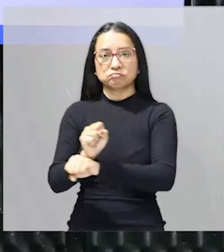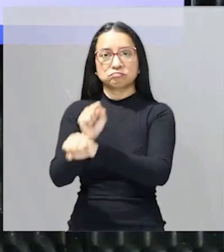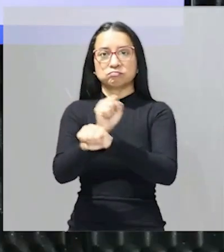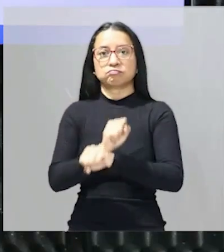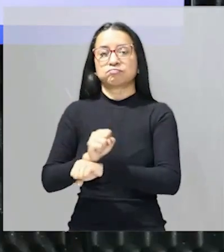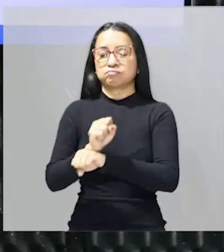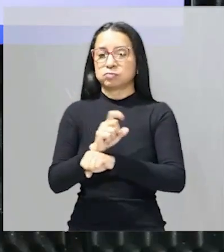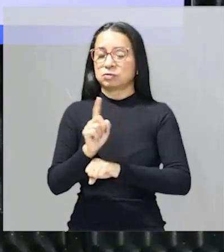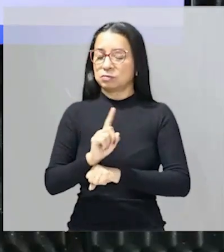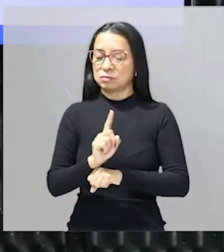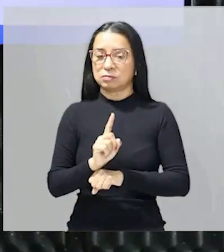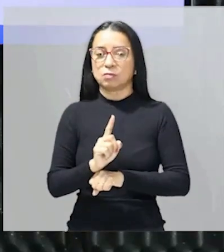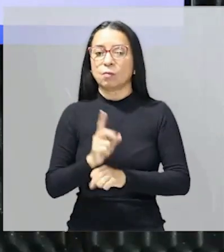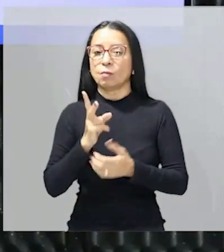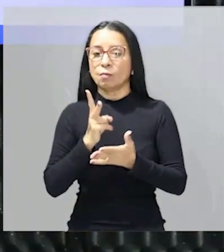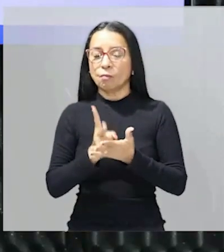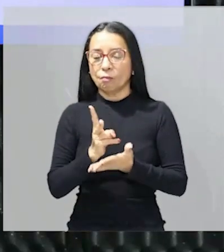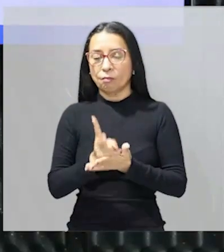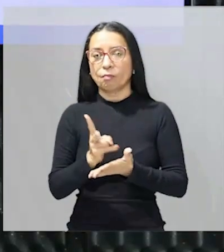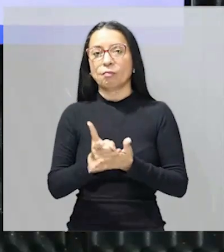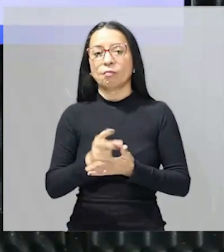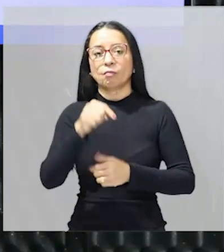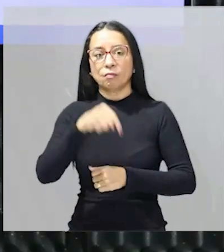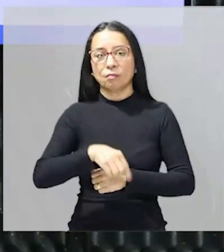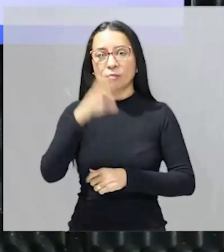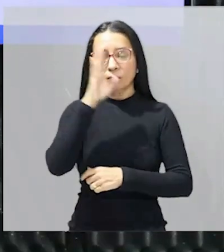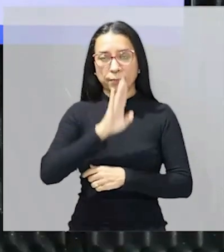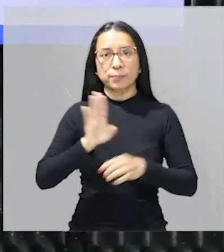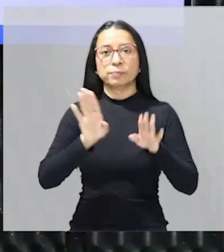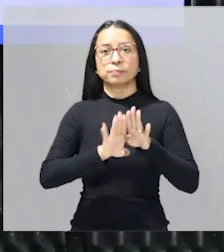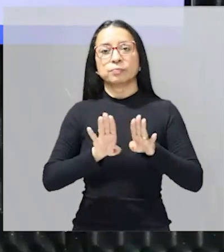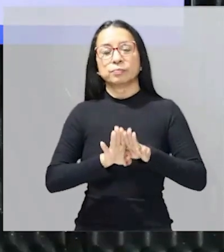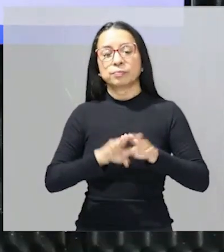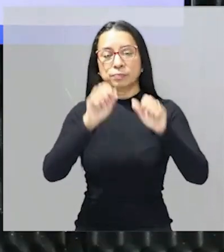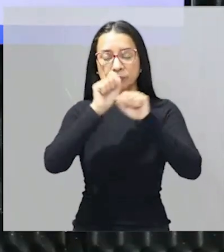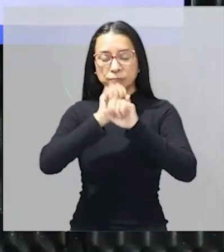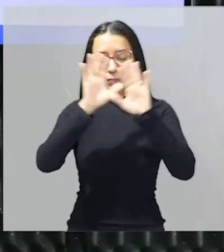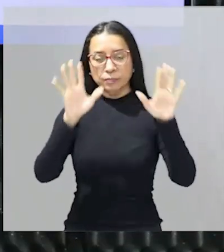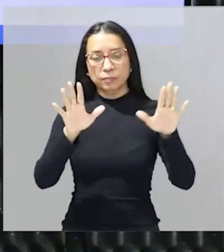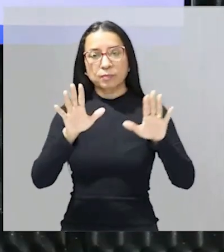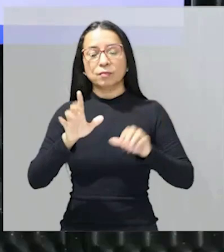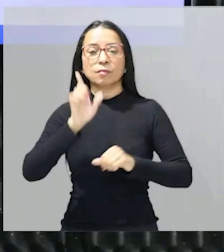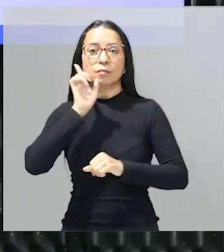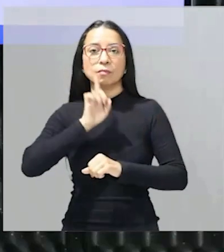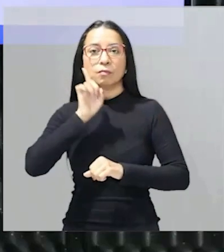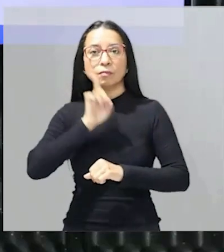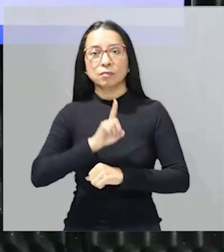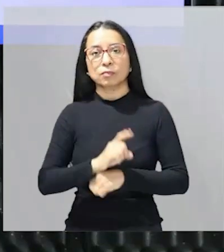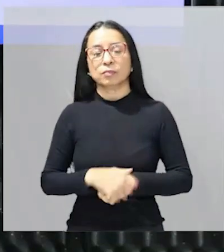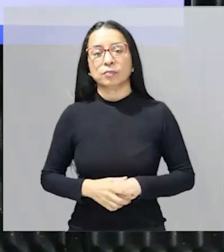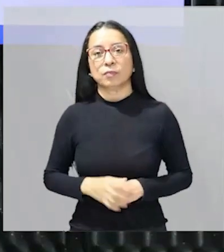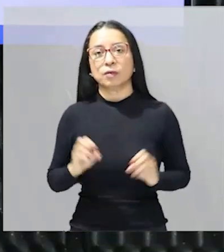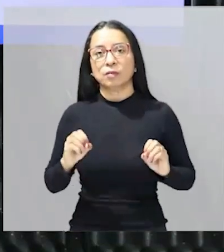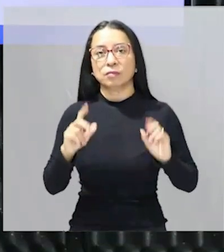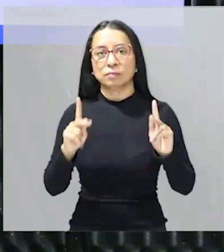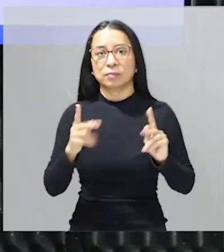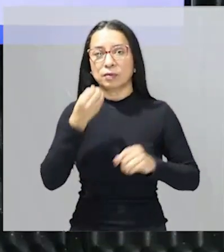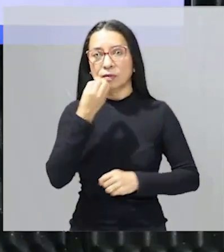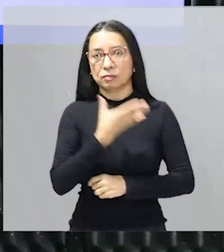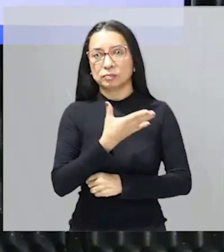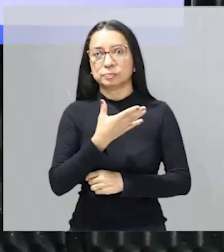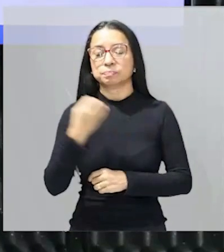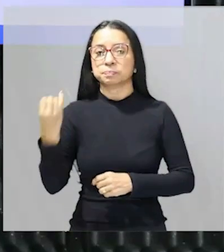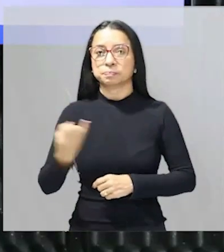contrário, a escravidão vai continuar, tanto no Brasil como, evidentemente, também nos Estados Unidos, ok? Beleza?